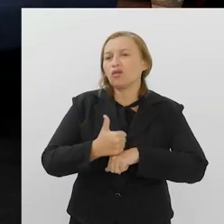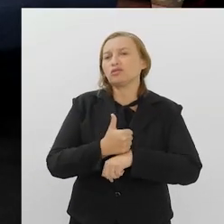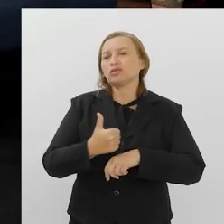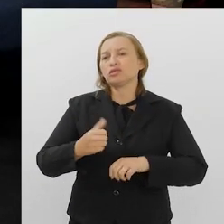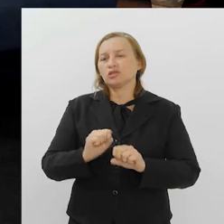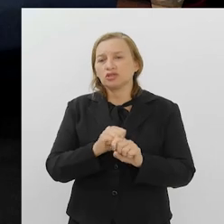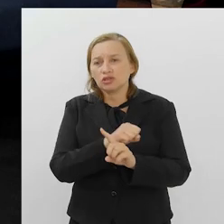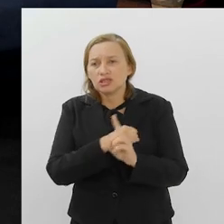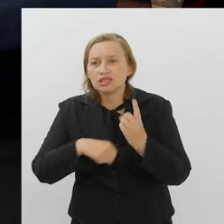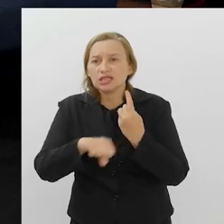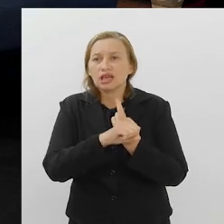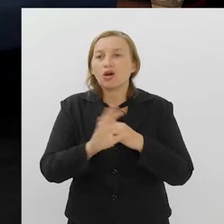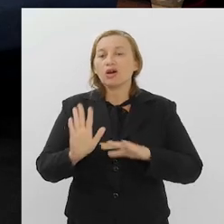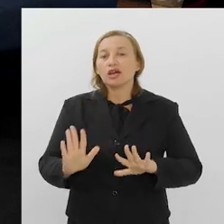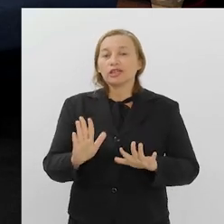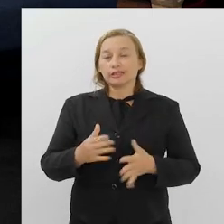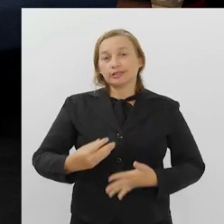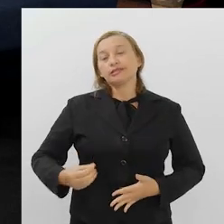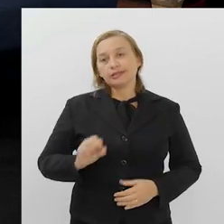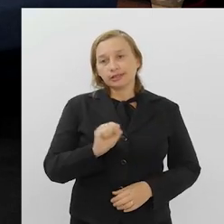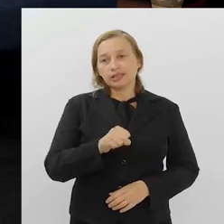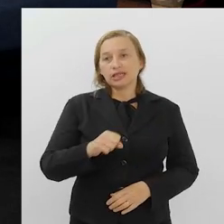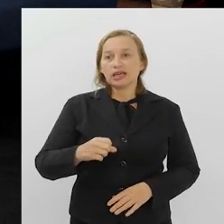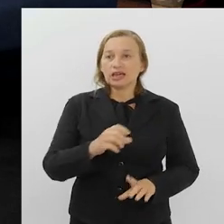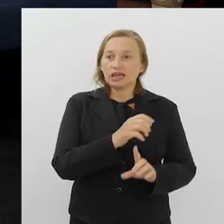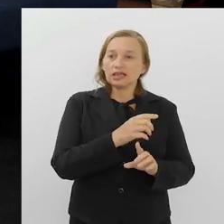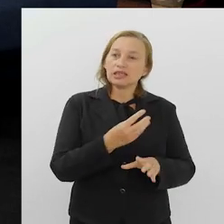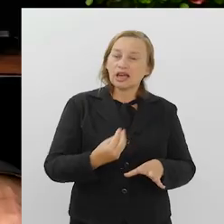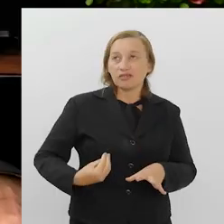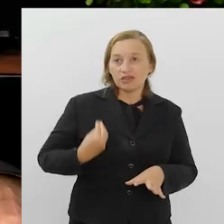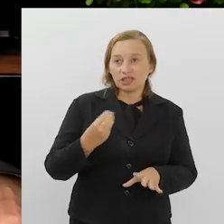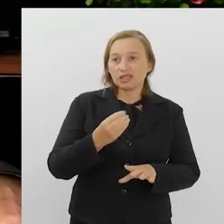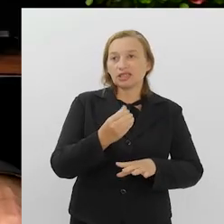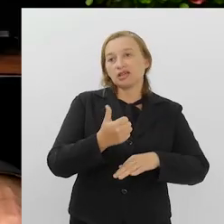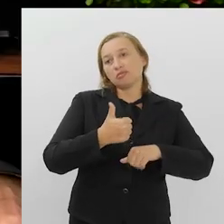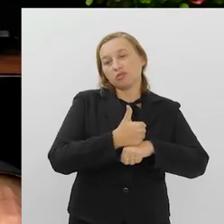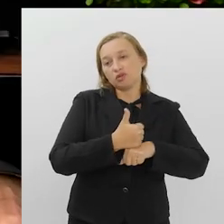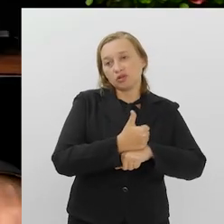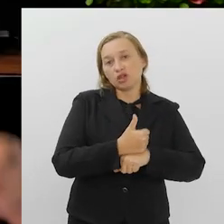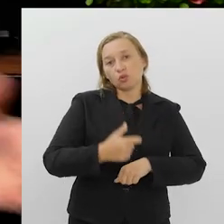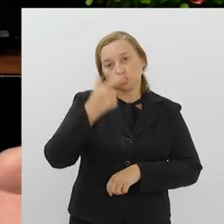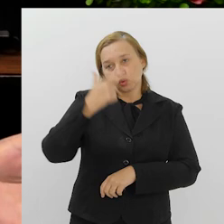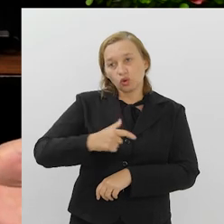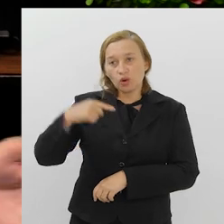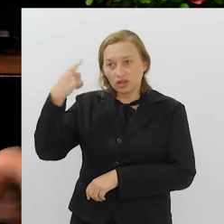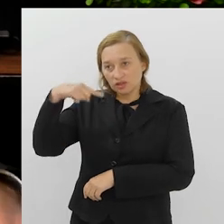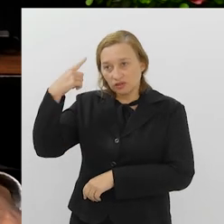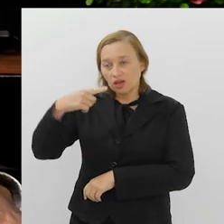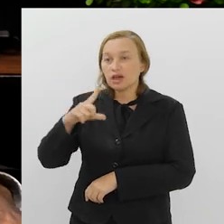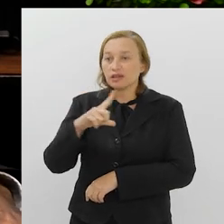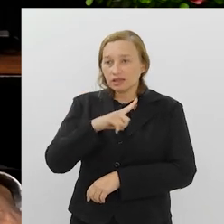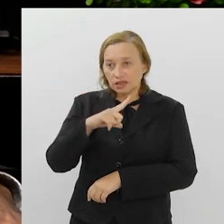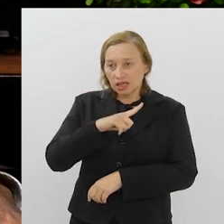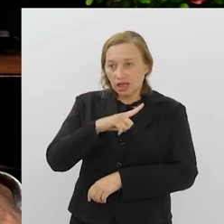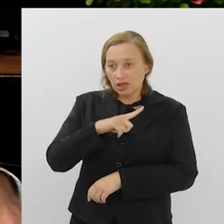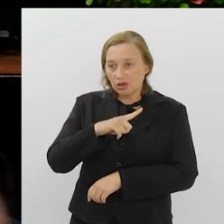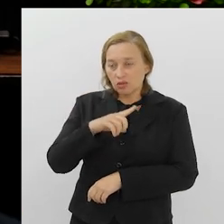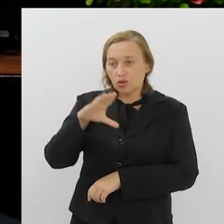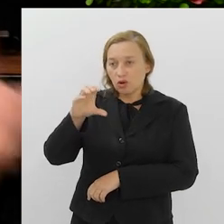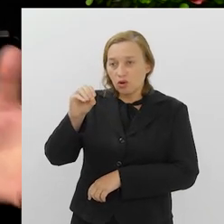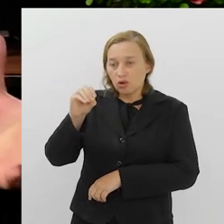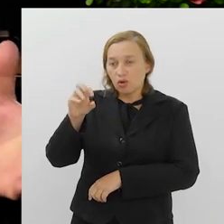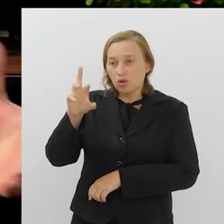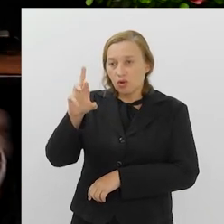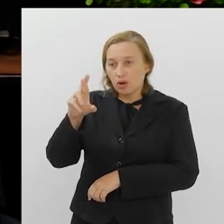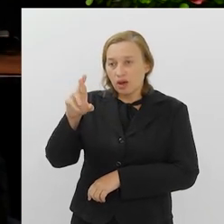temos é vamos lá na vida profissional Eu por exemplo sou eh advogado tenho uma corretora de